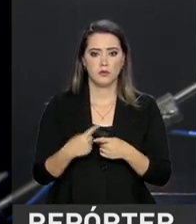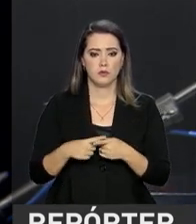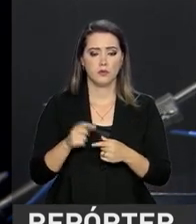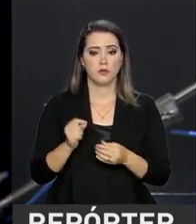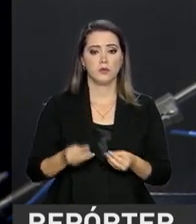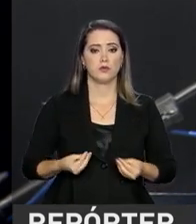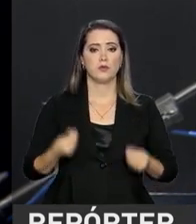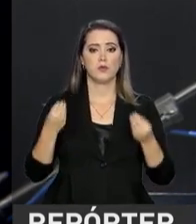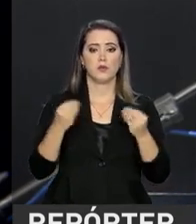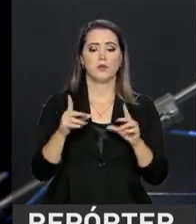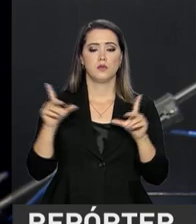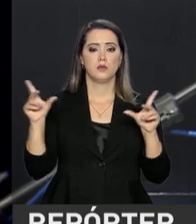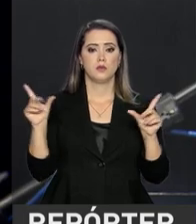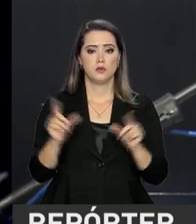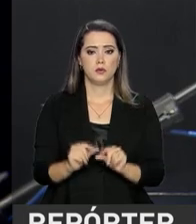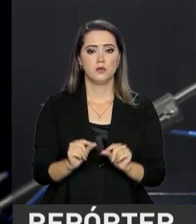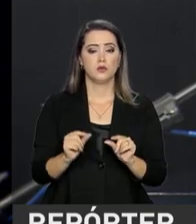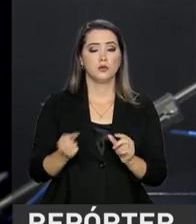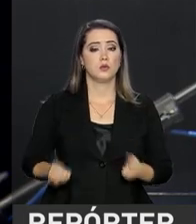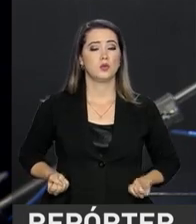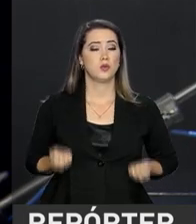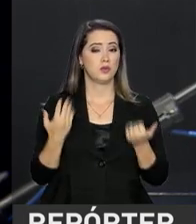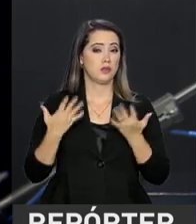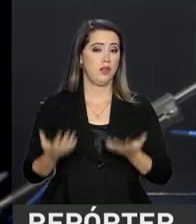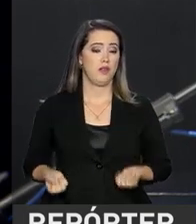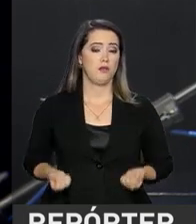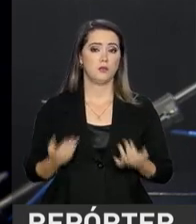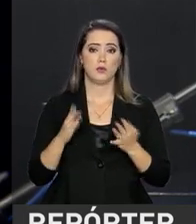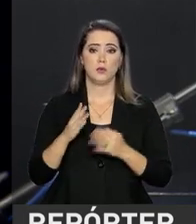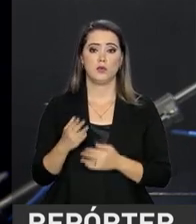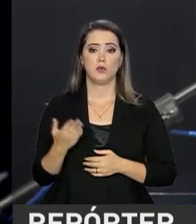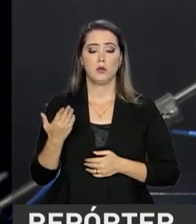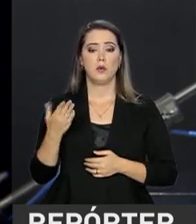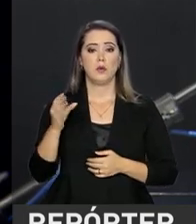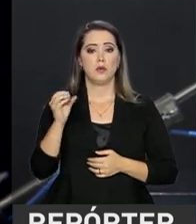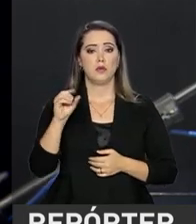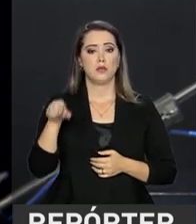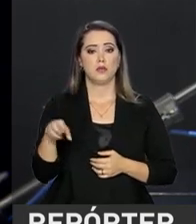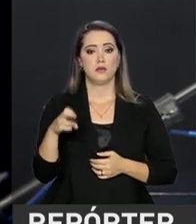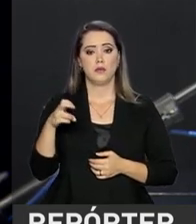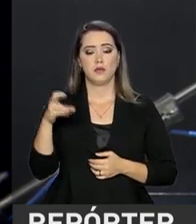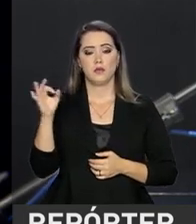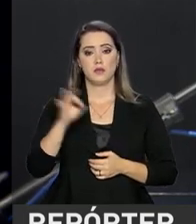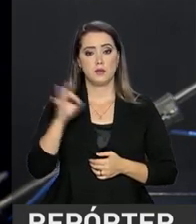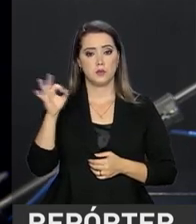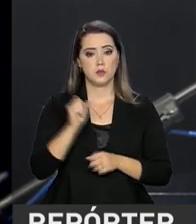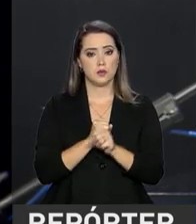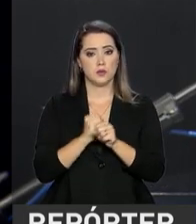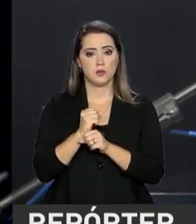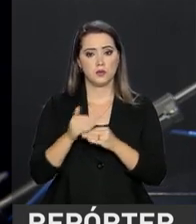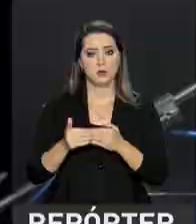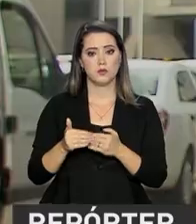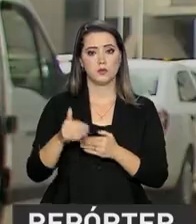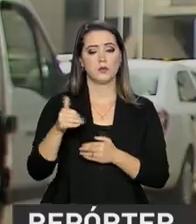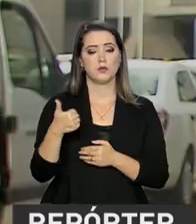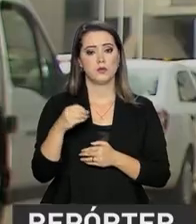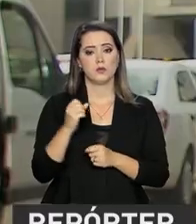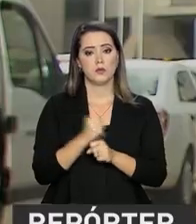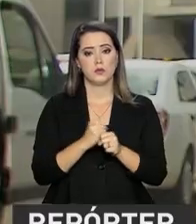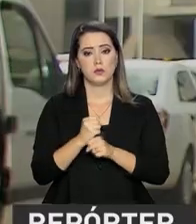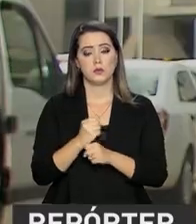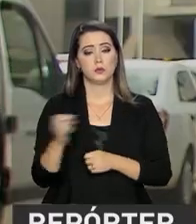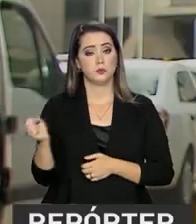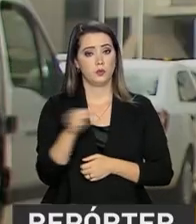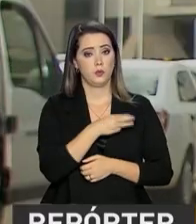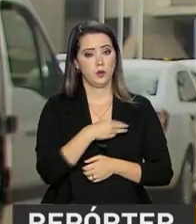vai levar a uma redução do gasto público da ordem de 0,5% ao ano ao longo dos próximos 10 anos. O novo